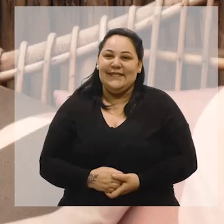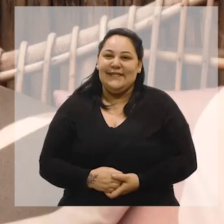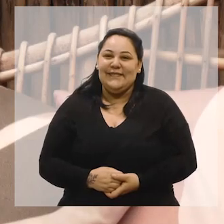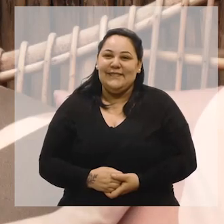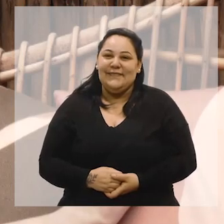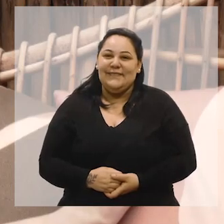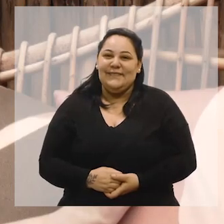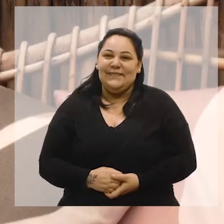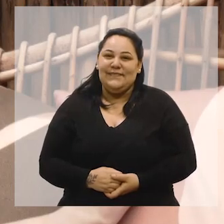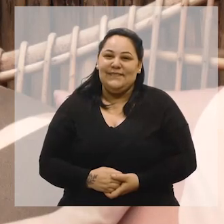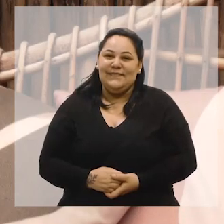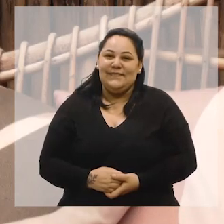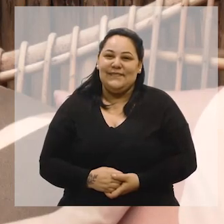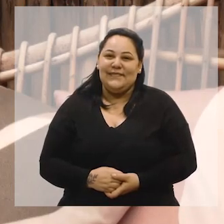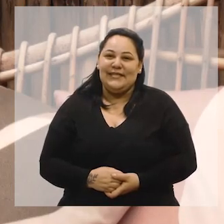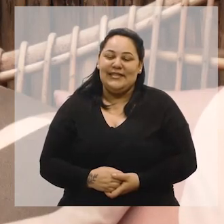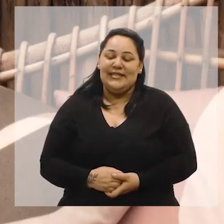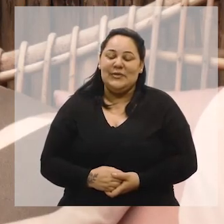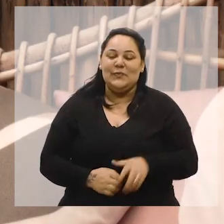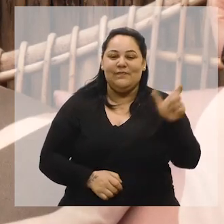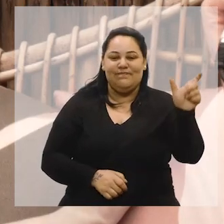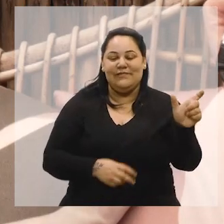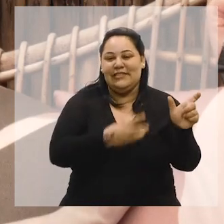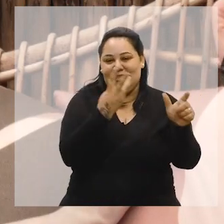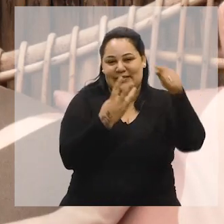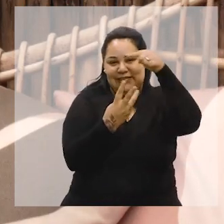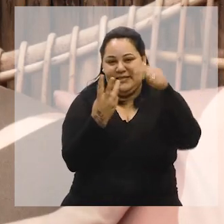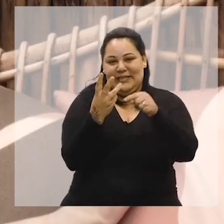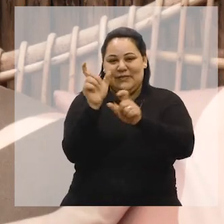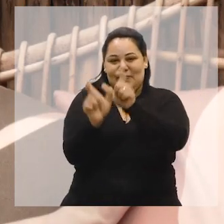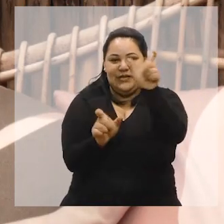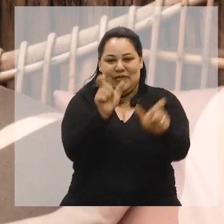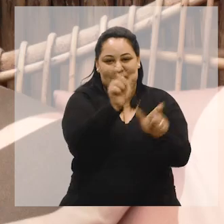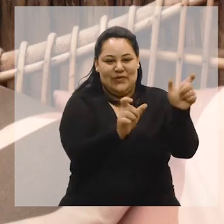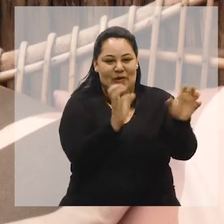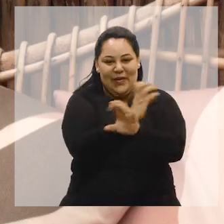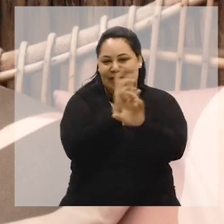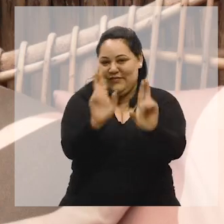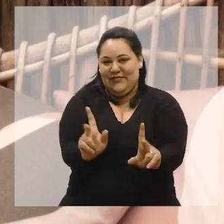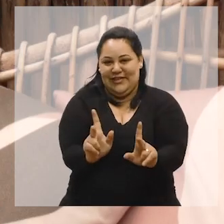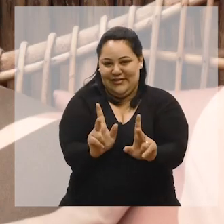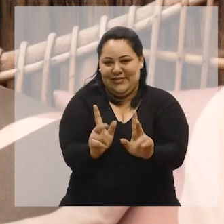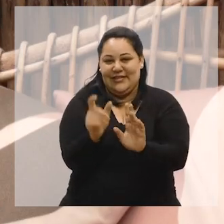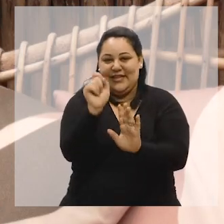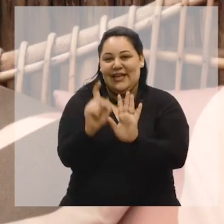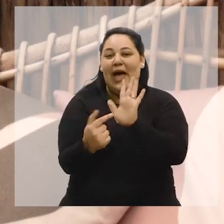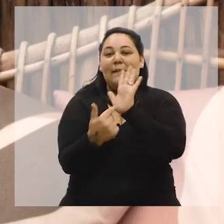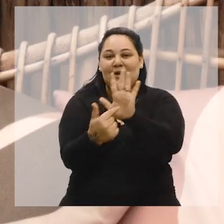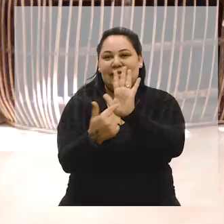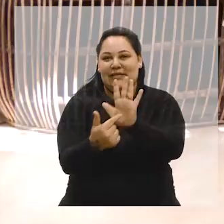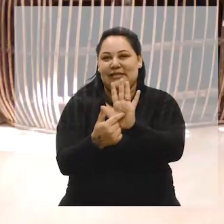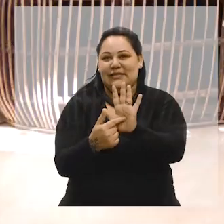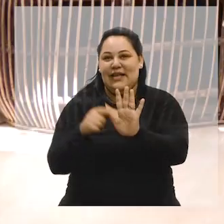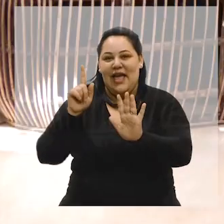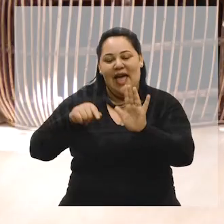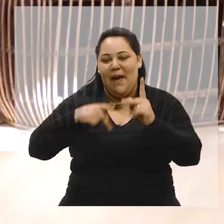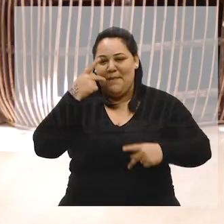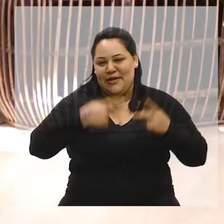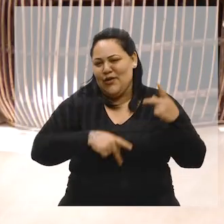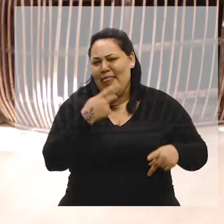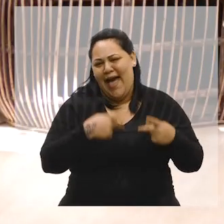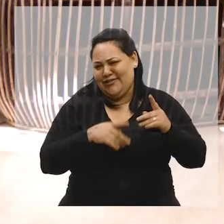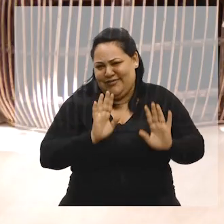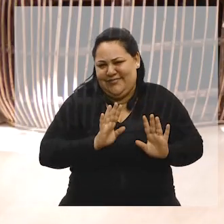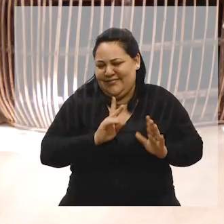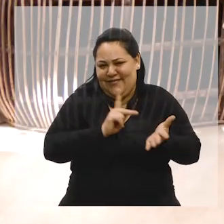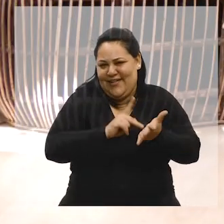eles são 3 pessoas completamente diferentes, assim, né? E, querendo ou não, eles são personagens, cada